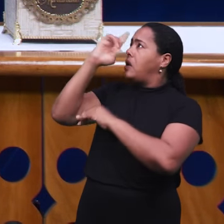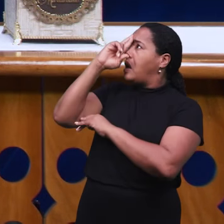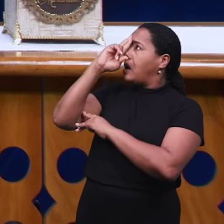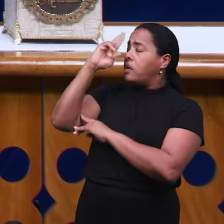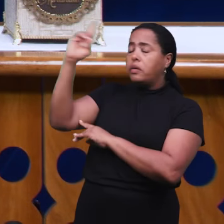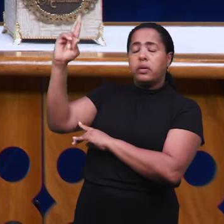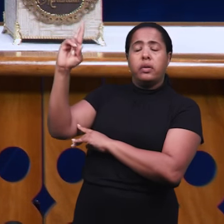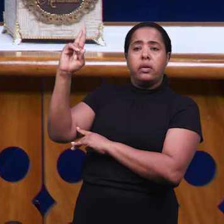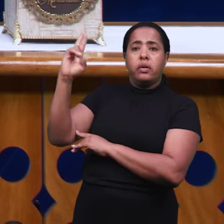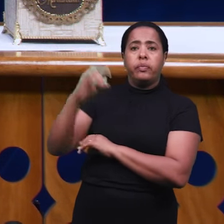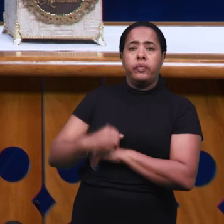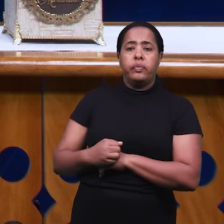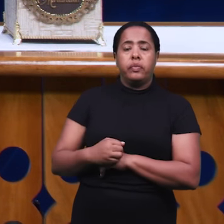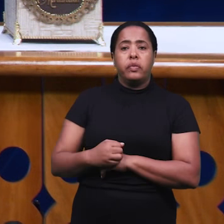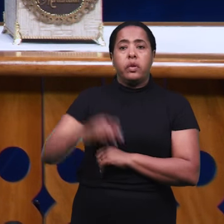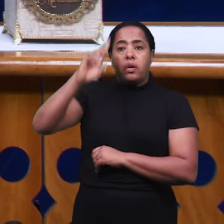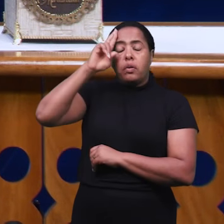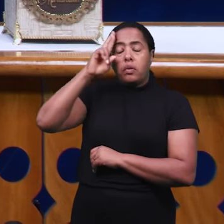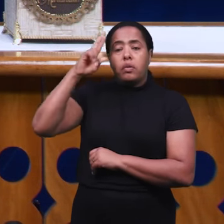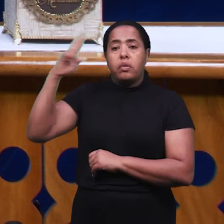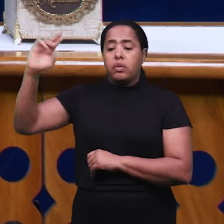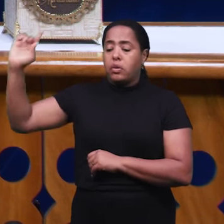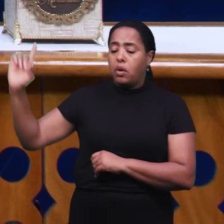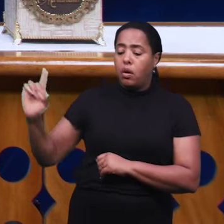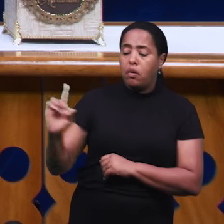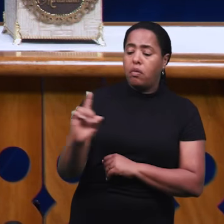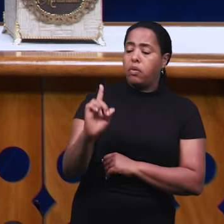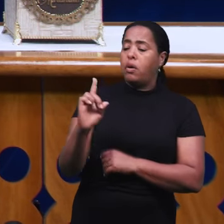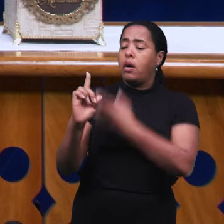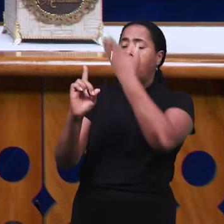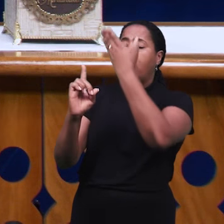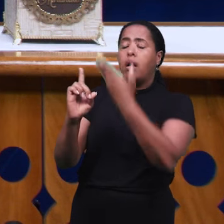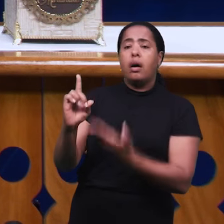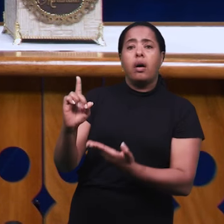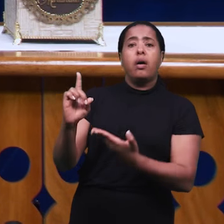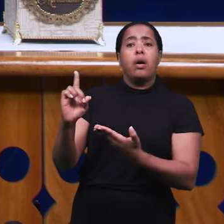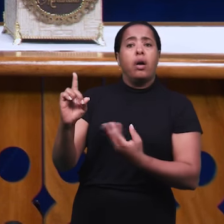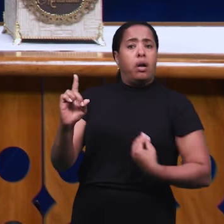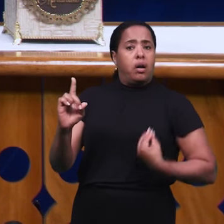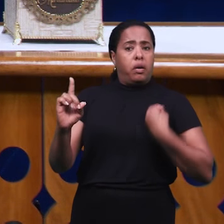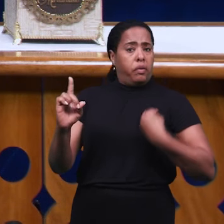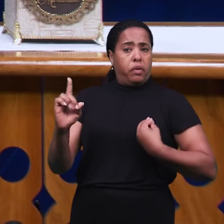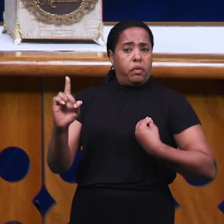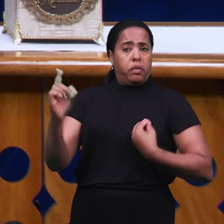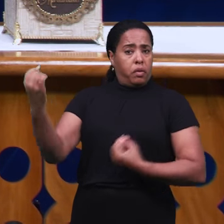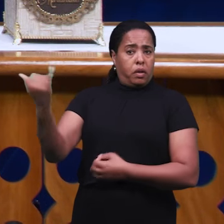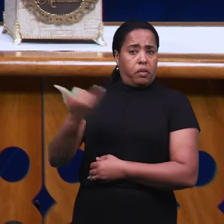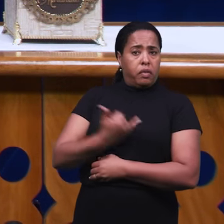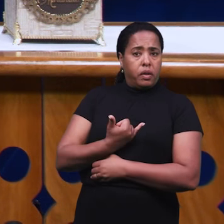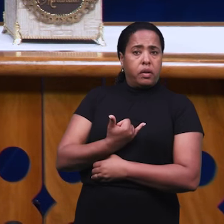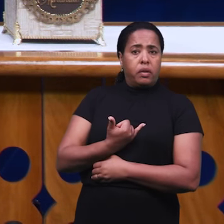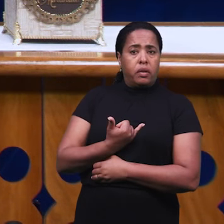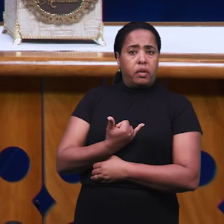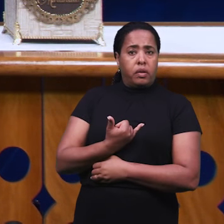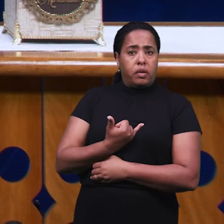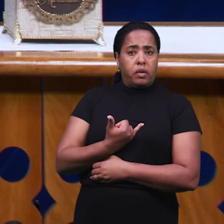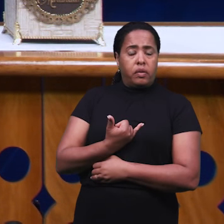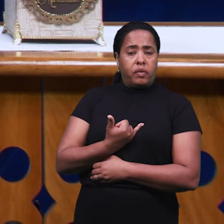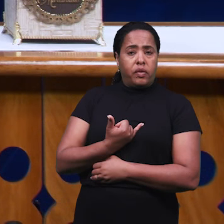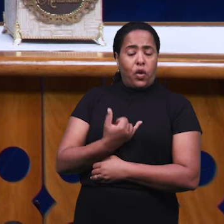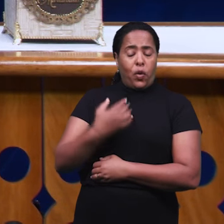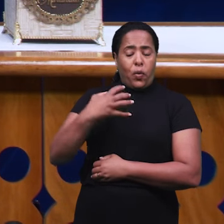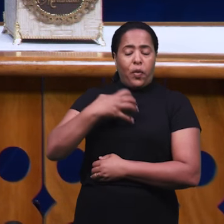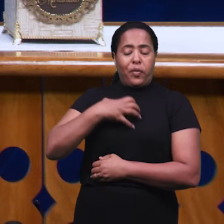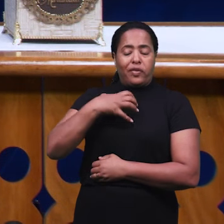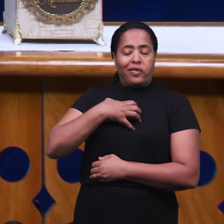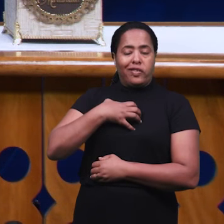Senhor. O Senhor no nosso meio é um Deus vivo, é um Deus que fala. E a